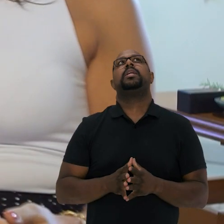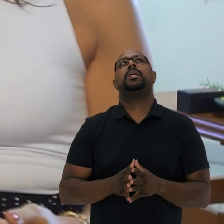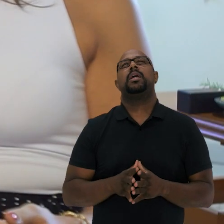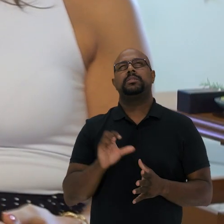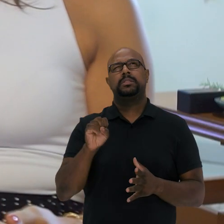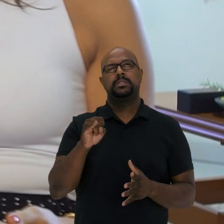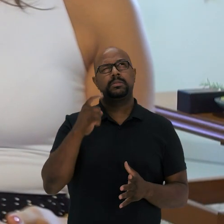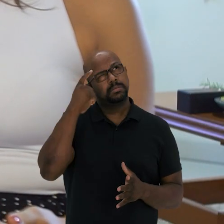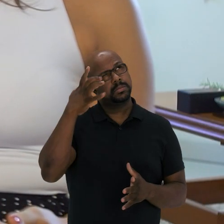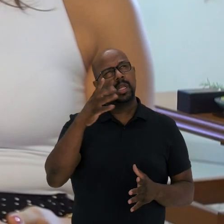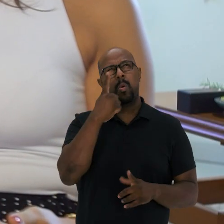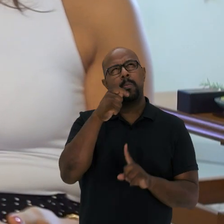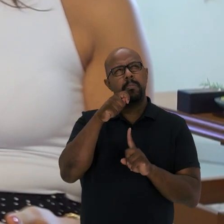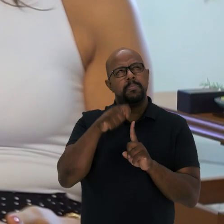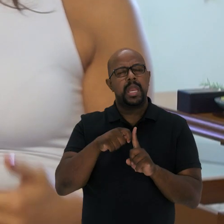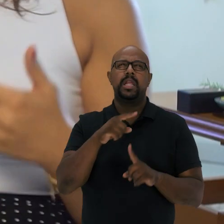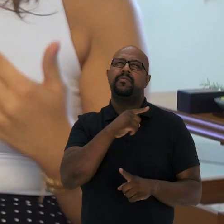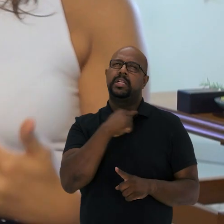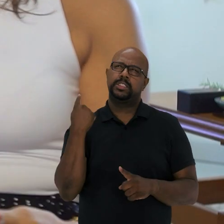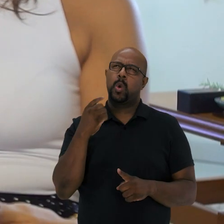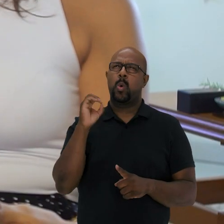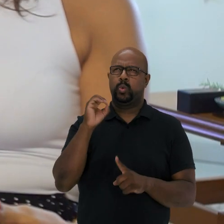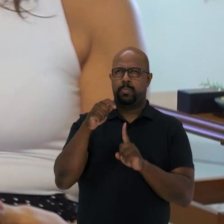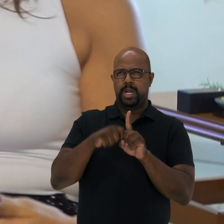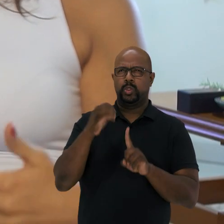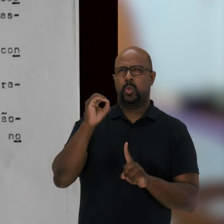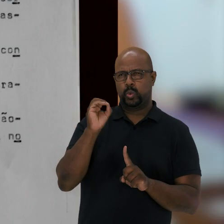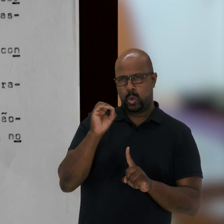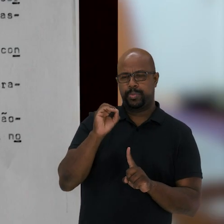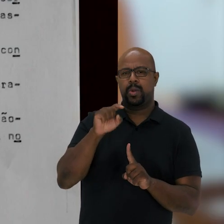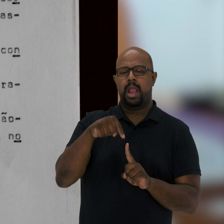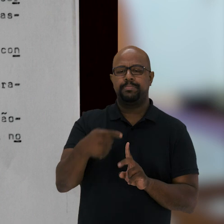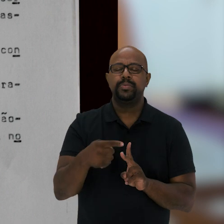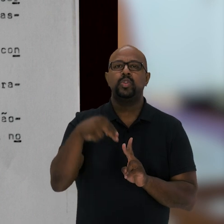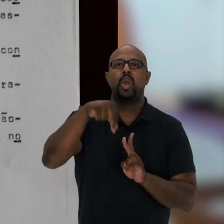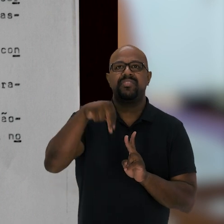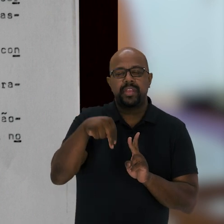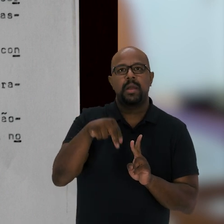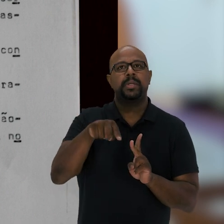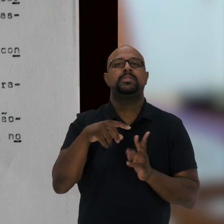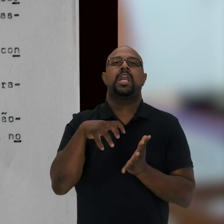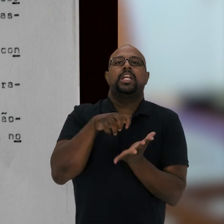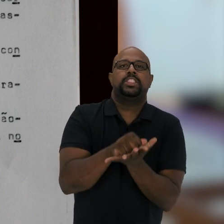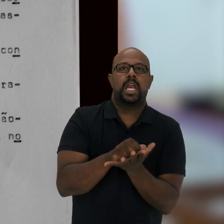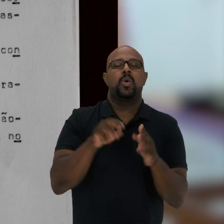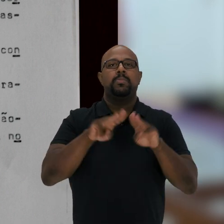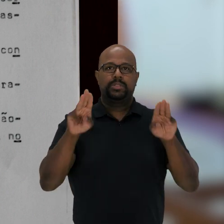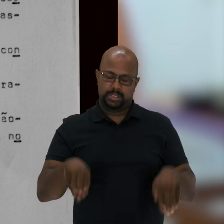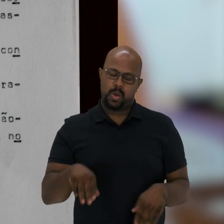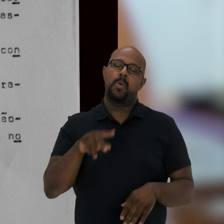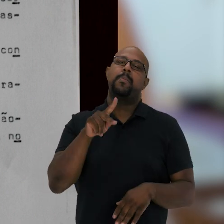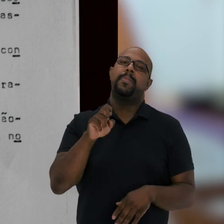Que, se eu não me engano, um mês após... ele faleceu em outubro, né? Em novembro, eles então registraram como